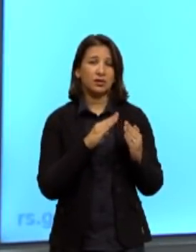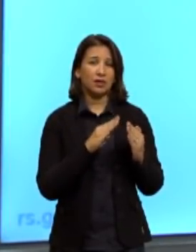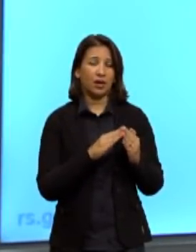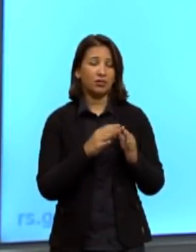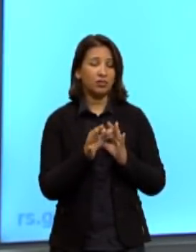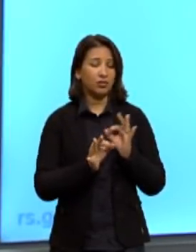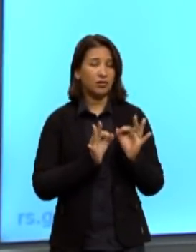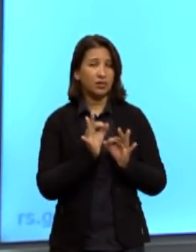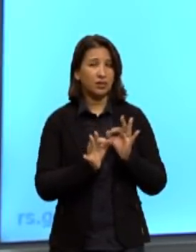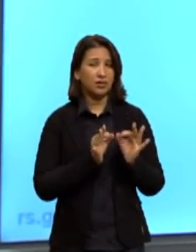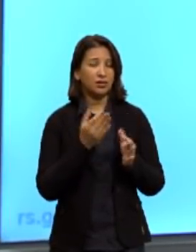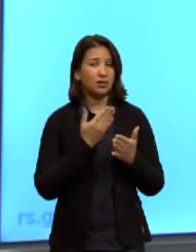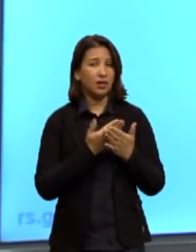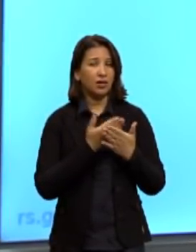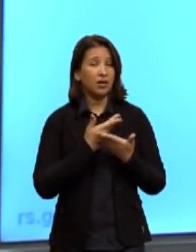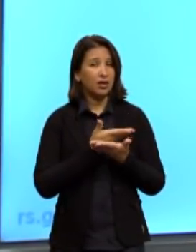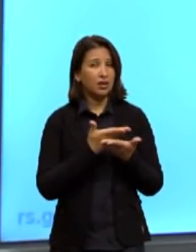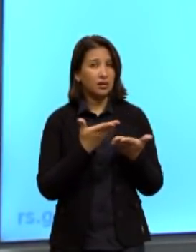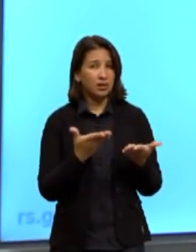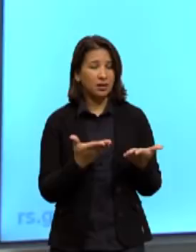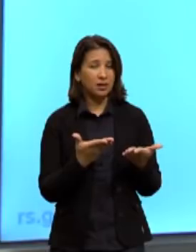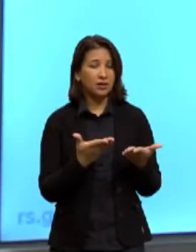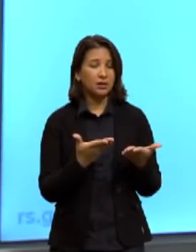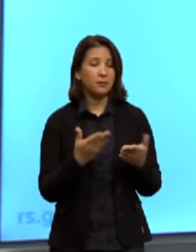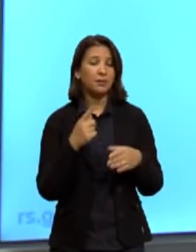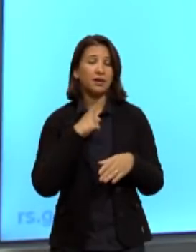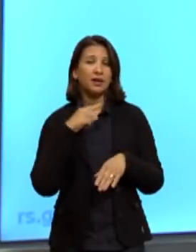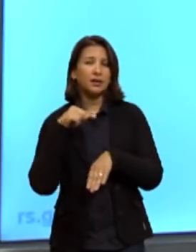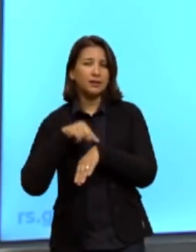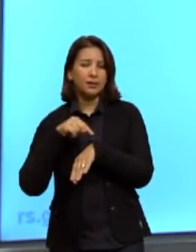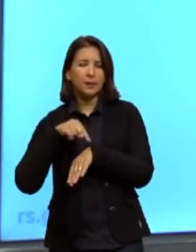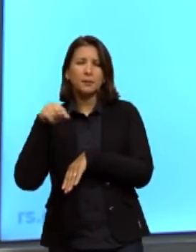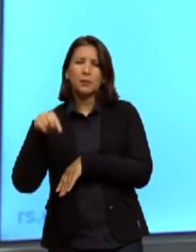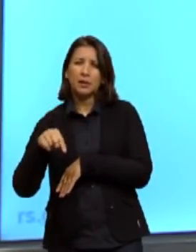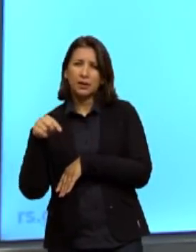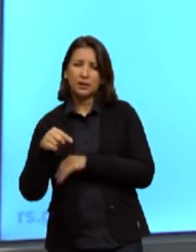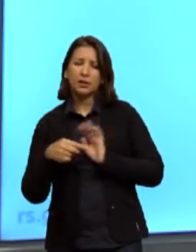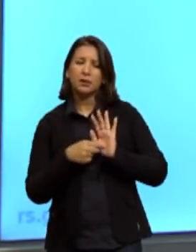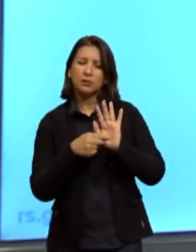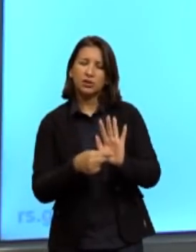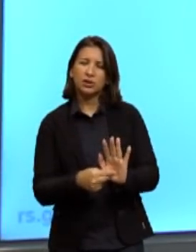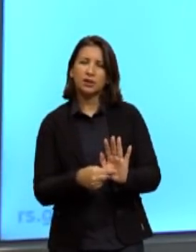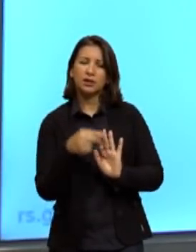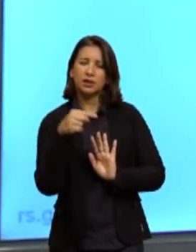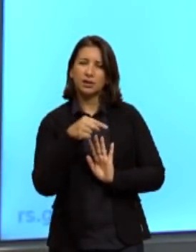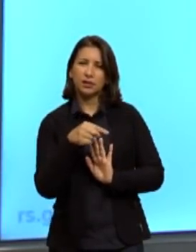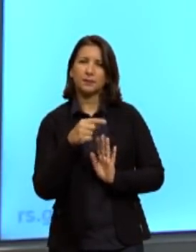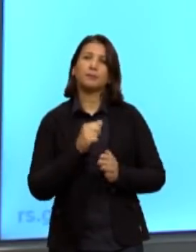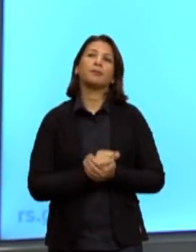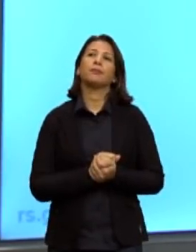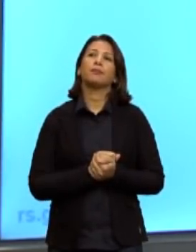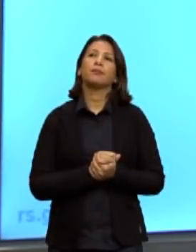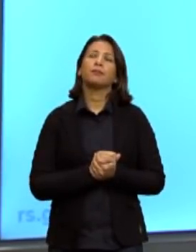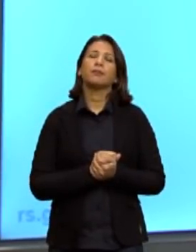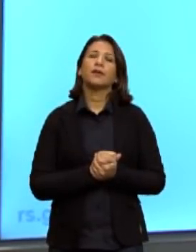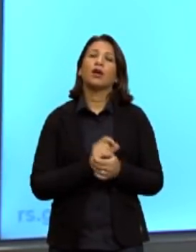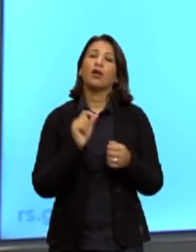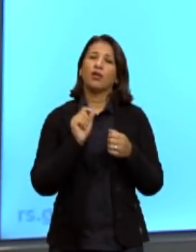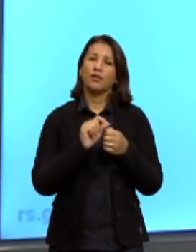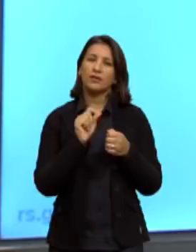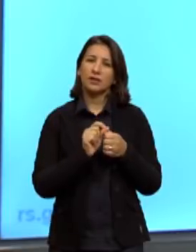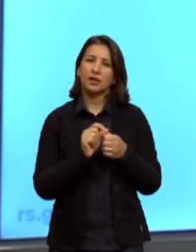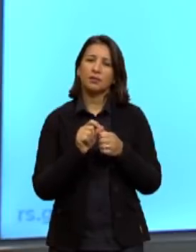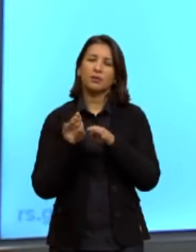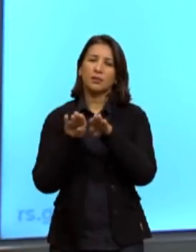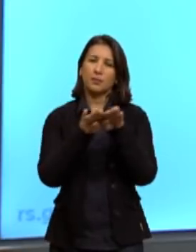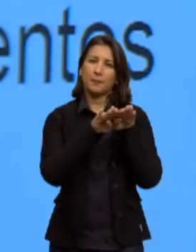estou planejando as aulas com vocês e para nós ganharmos o tempo aqui eu trouxe dessa dessa forma dessa vez então aplicamos aqui